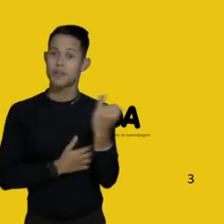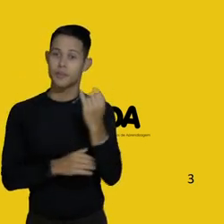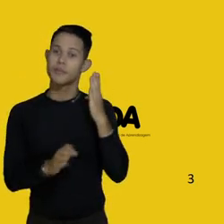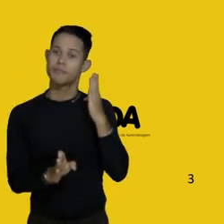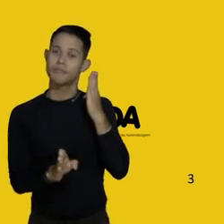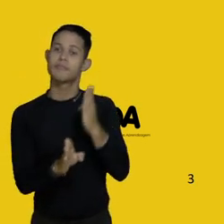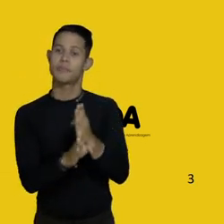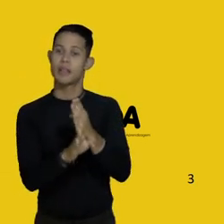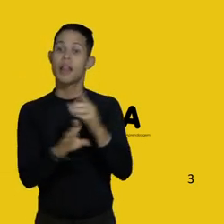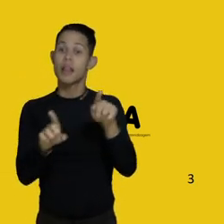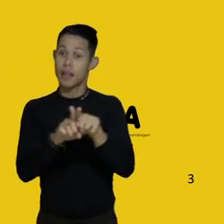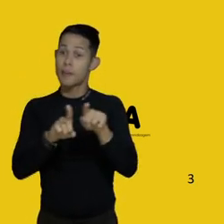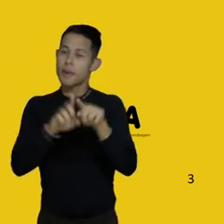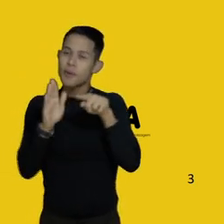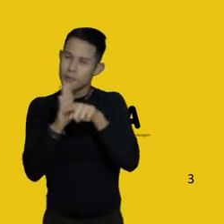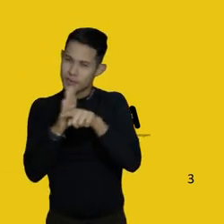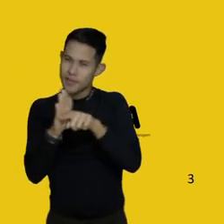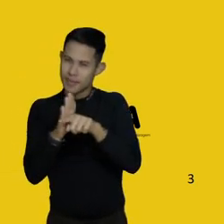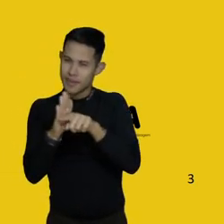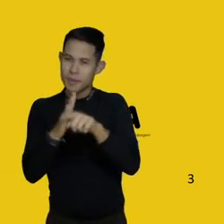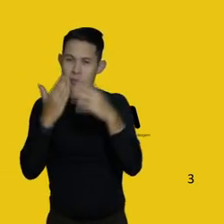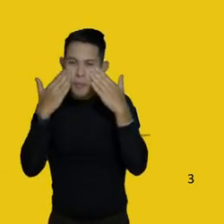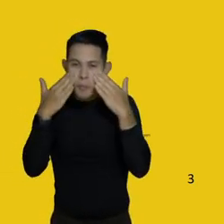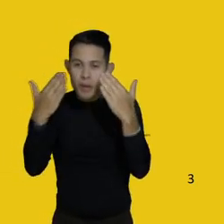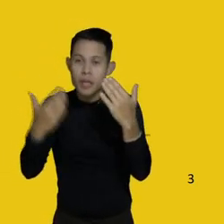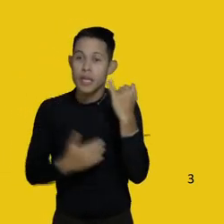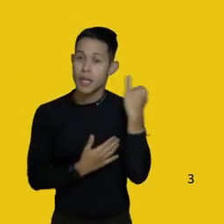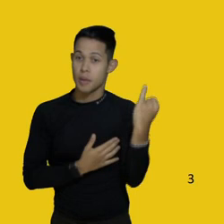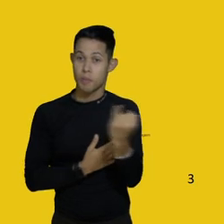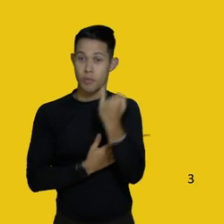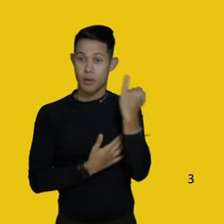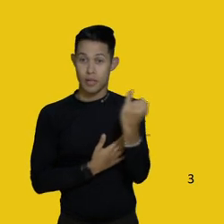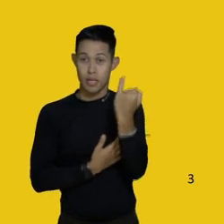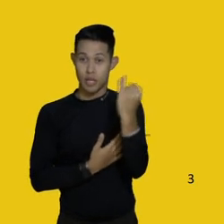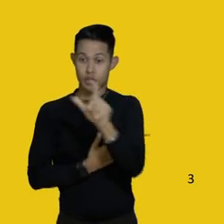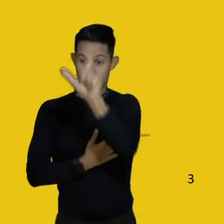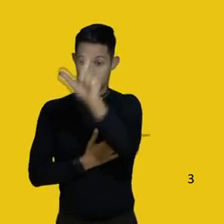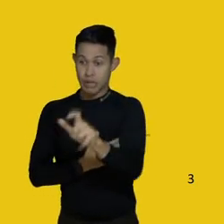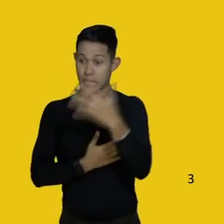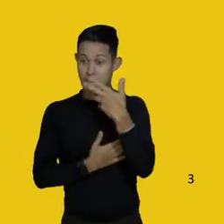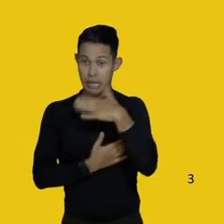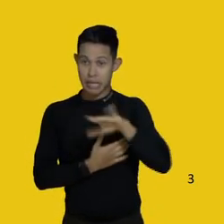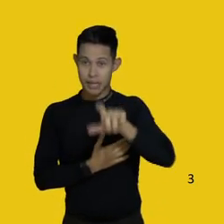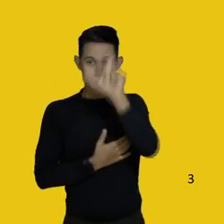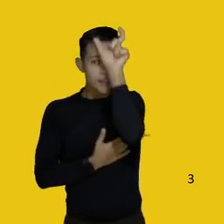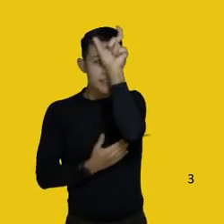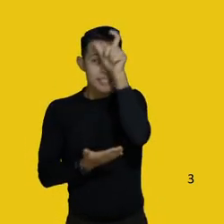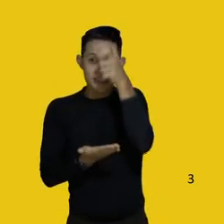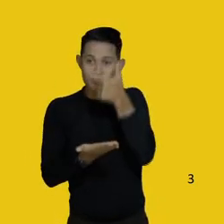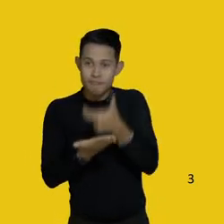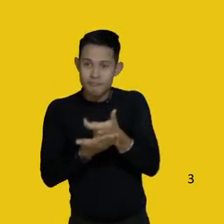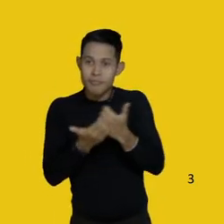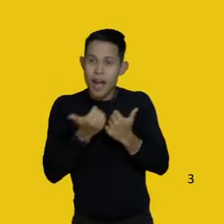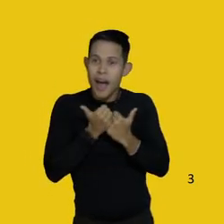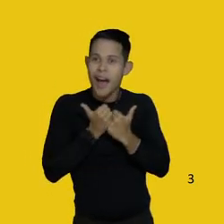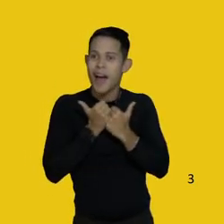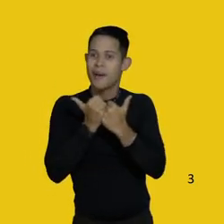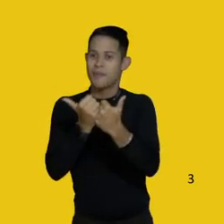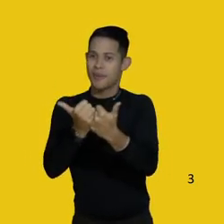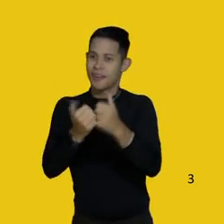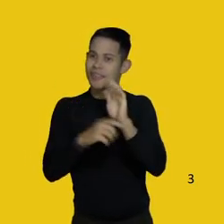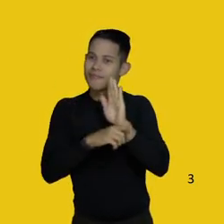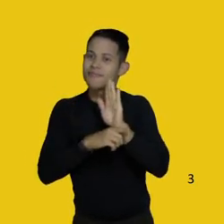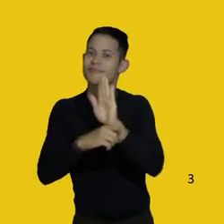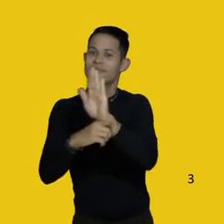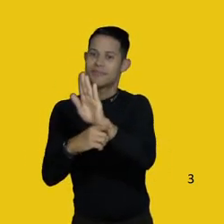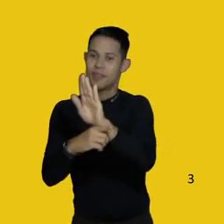mostra a importância da intervenção de criança disléxica H que dá resultado então todas as áreas